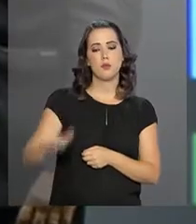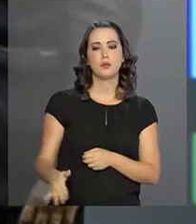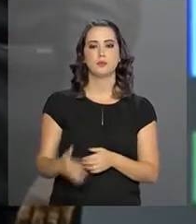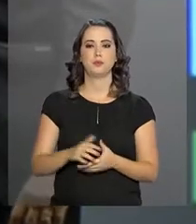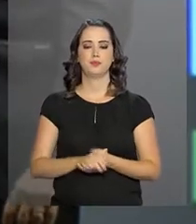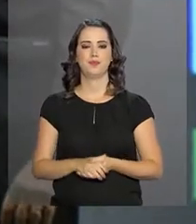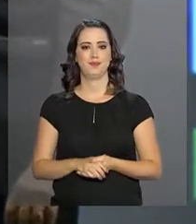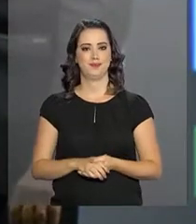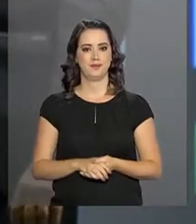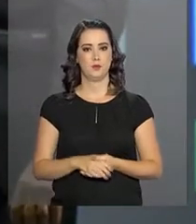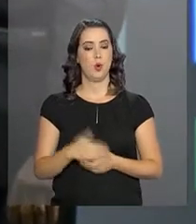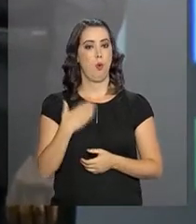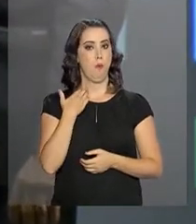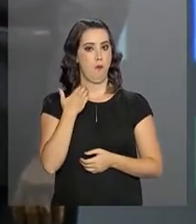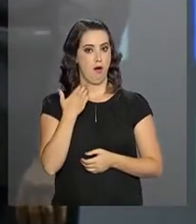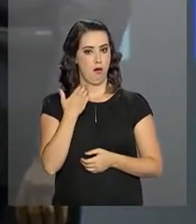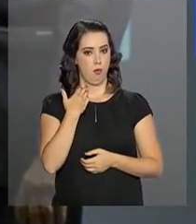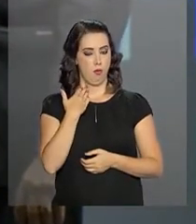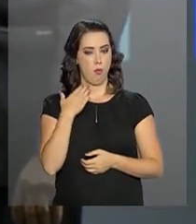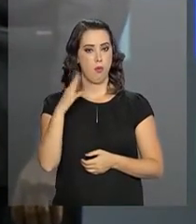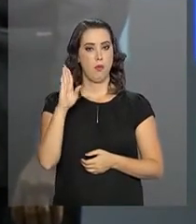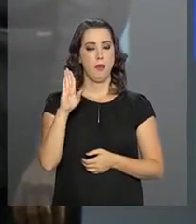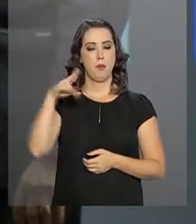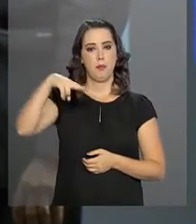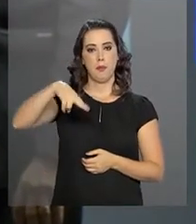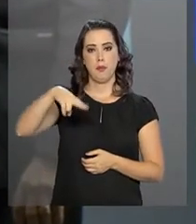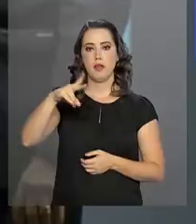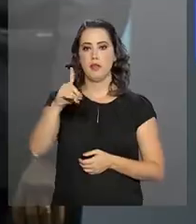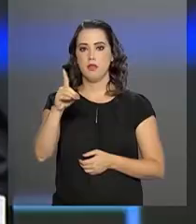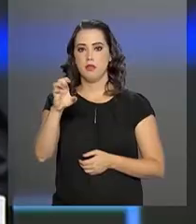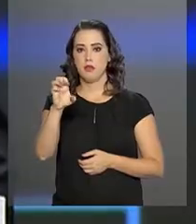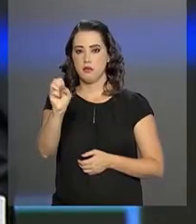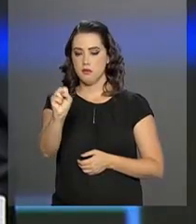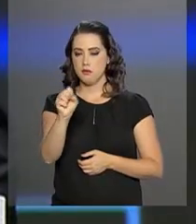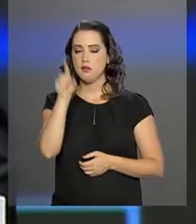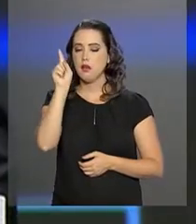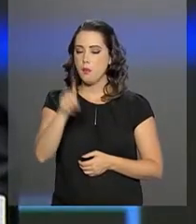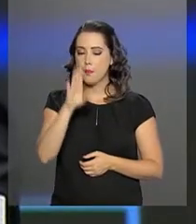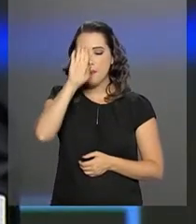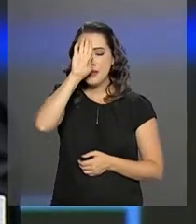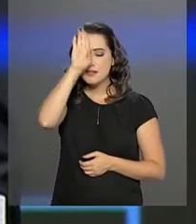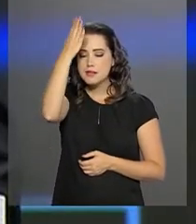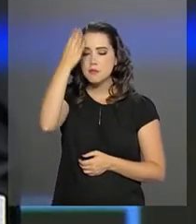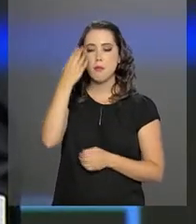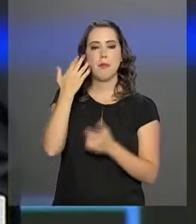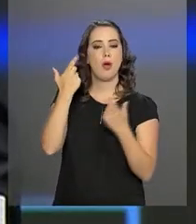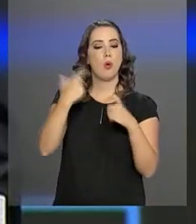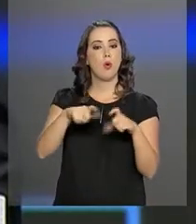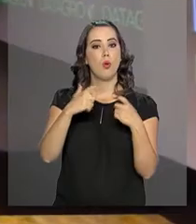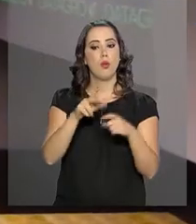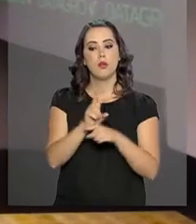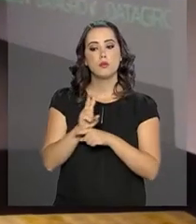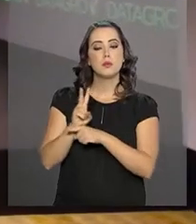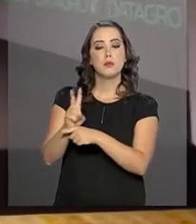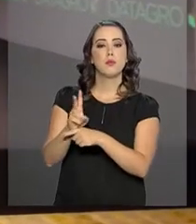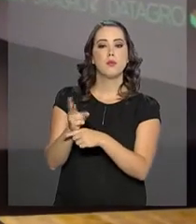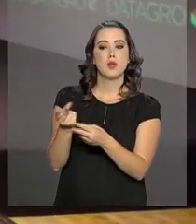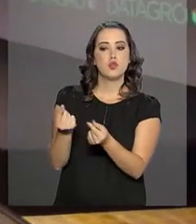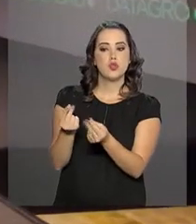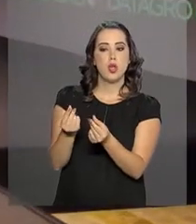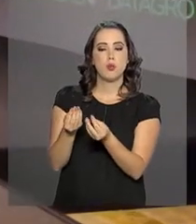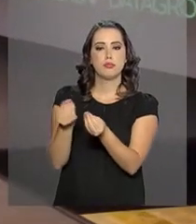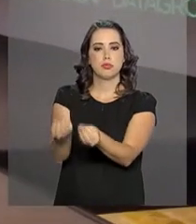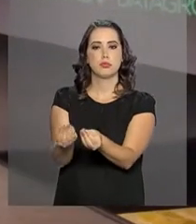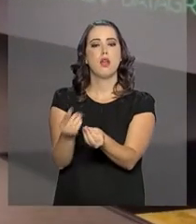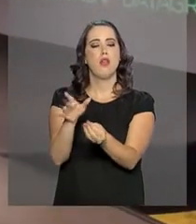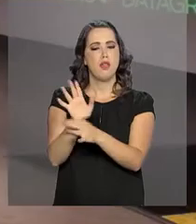O Banco Nacional de Desenvolvimento Econômico e Social, o BNDES, é um dos principais financiadores do setor e tem